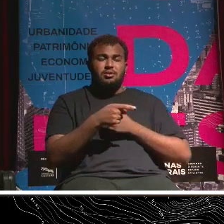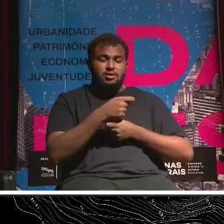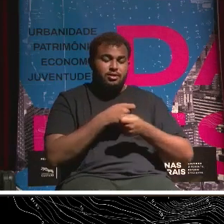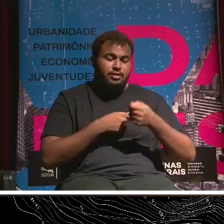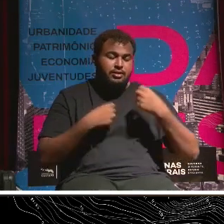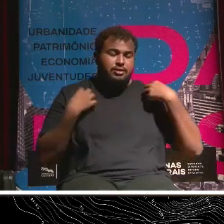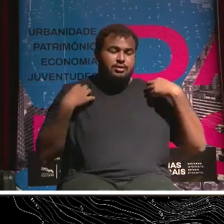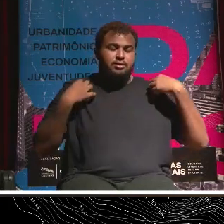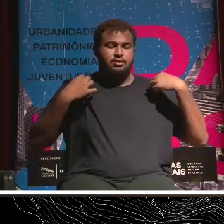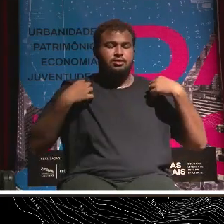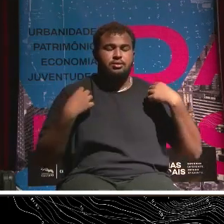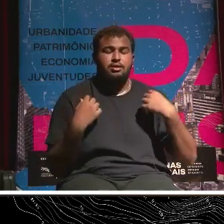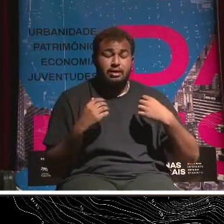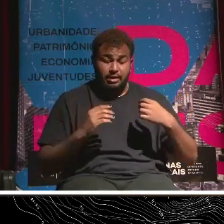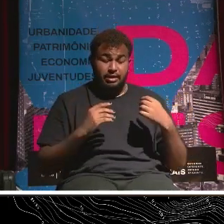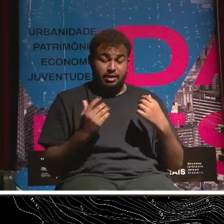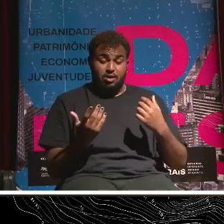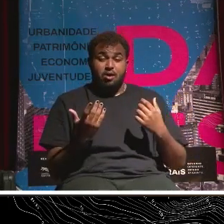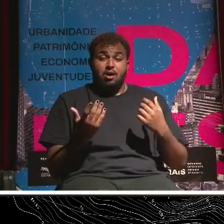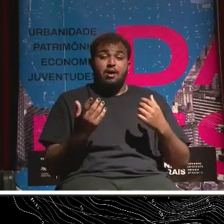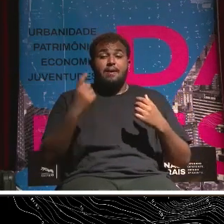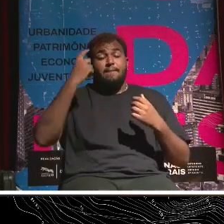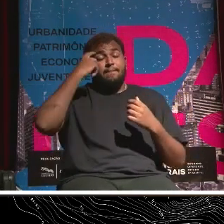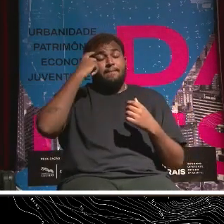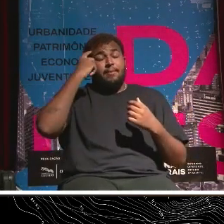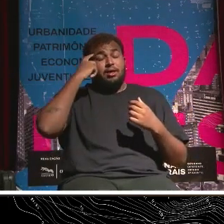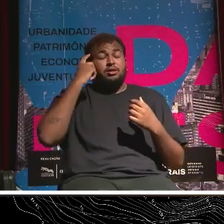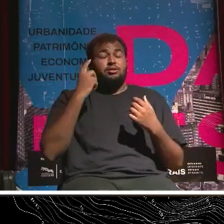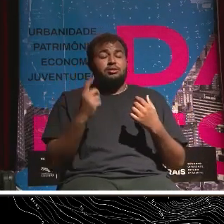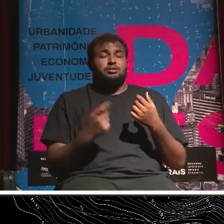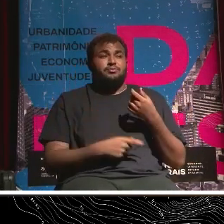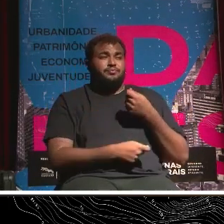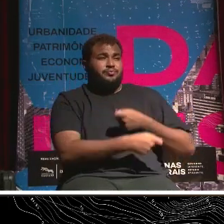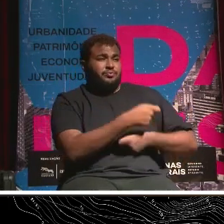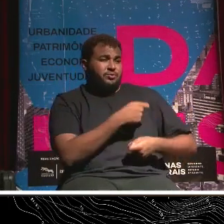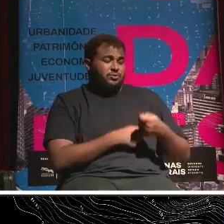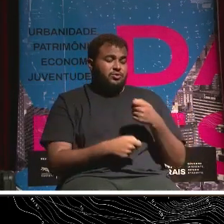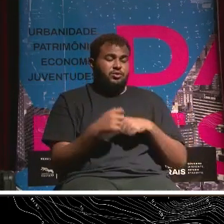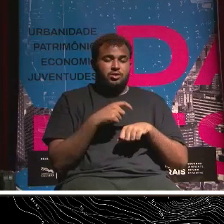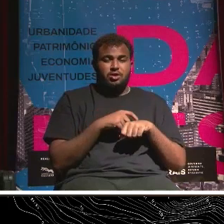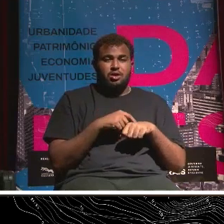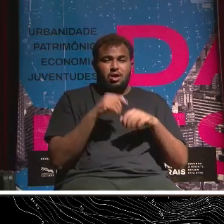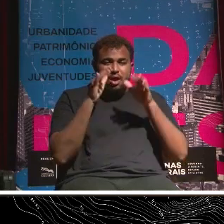coisas, pensando a gestão a partir do lugar de escuta.